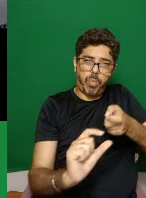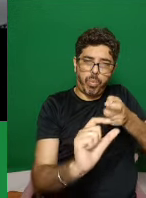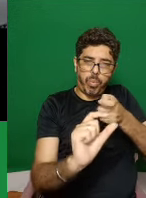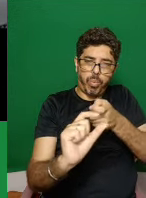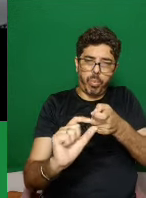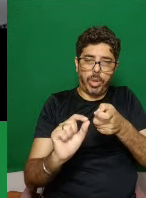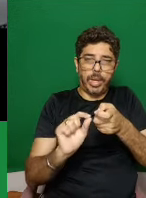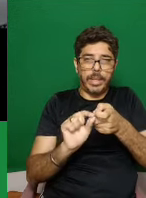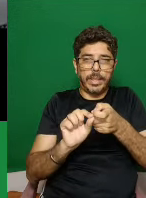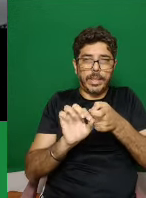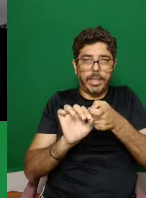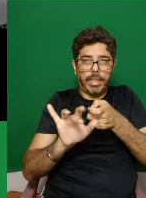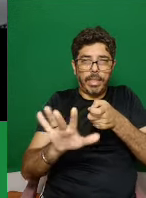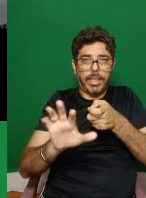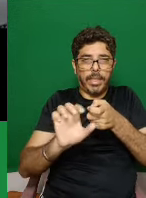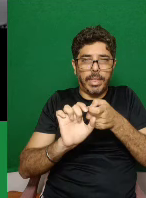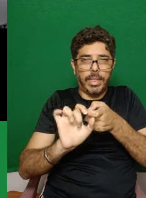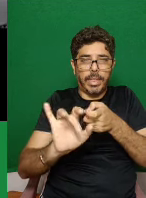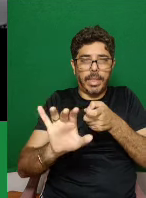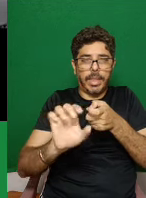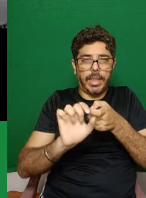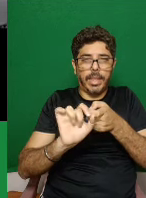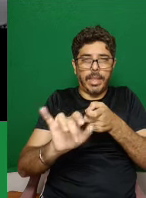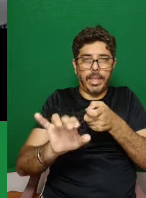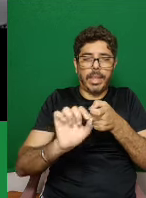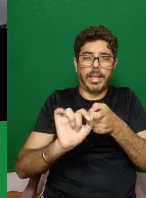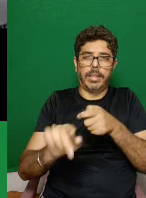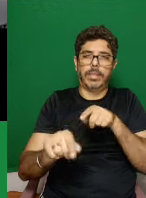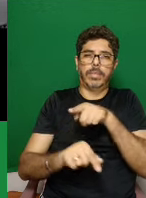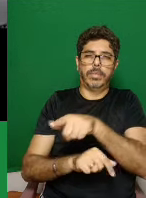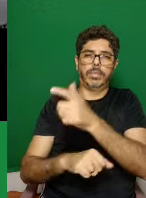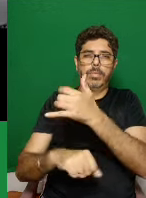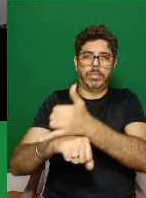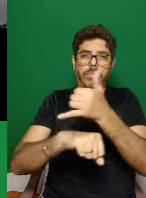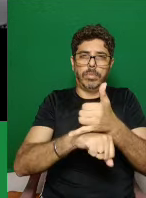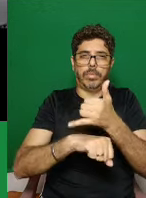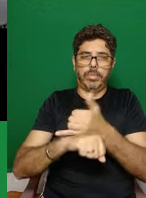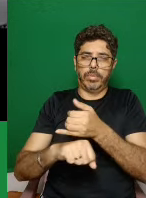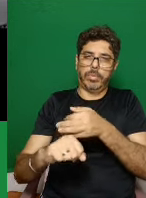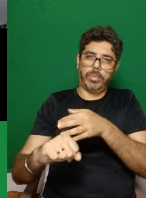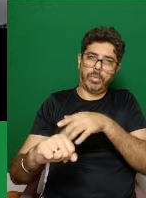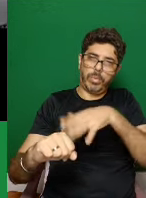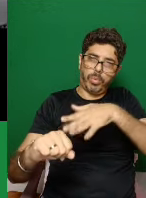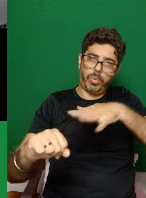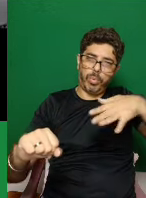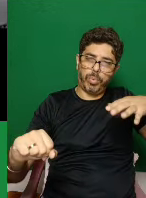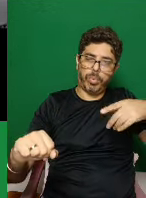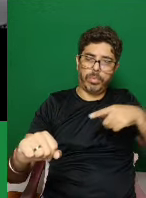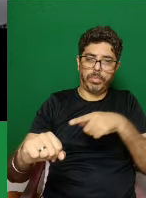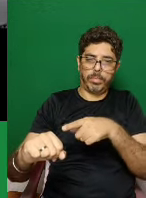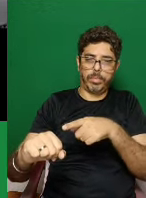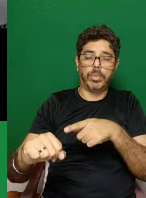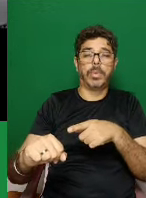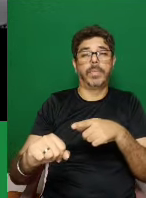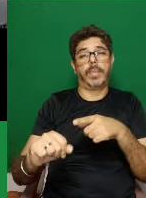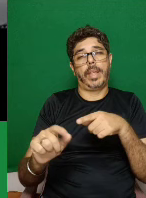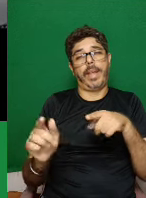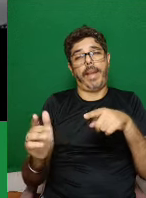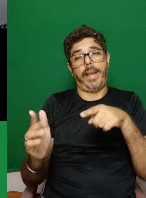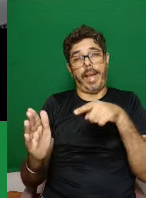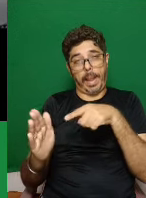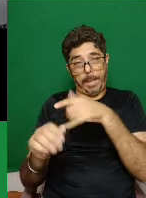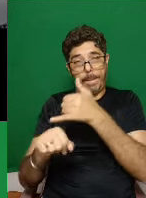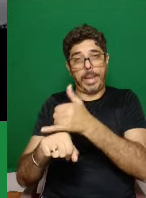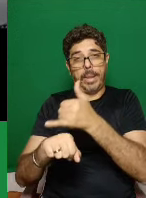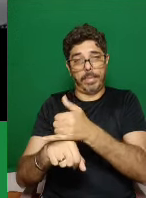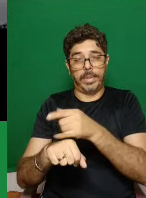de pulverização eletrostática, que ao mesmo tempo em que carrega as partículas, as projetam em direção à peça metálica a ser pintada.